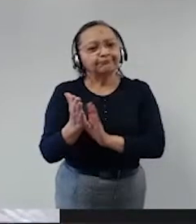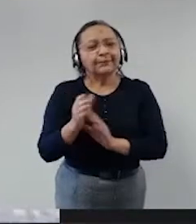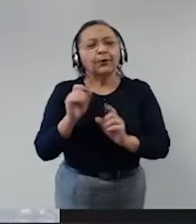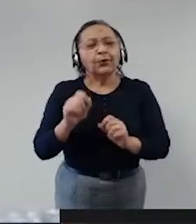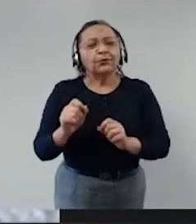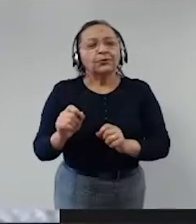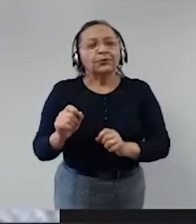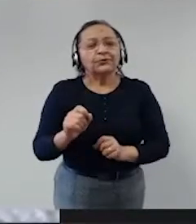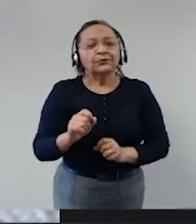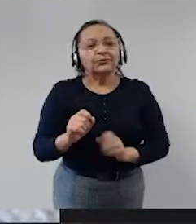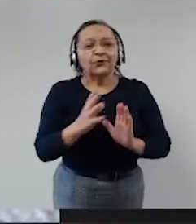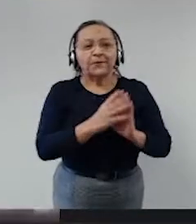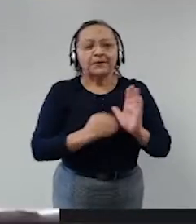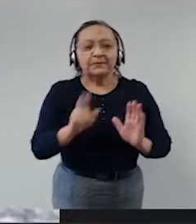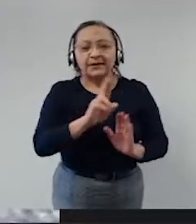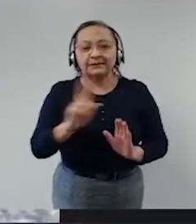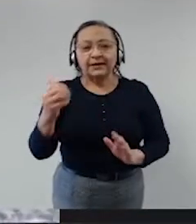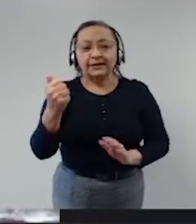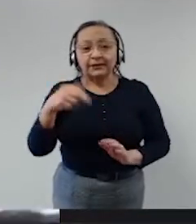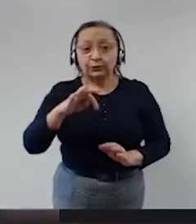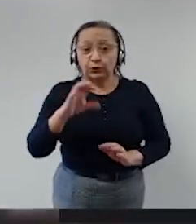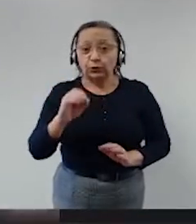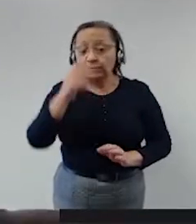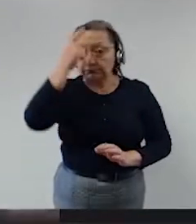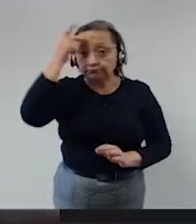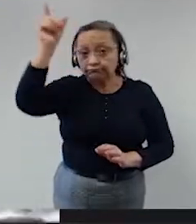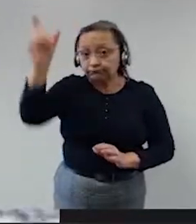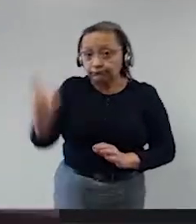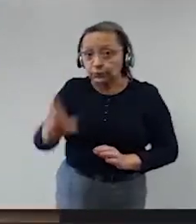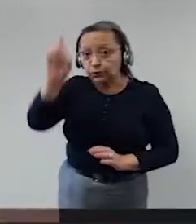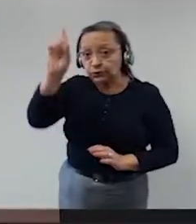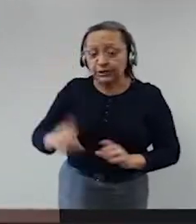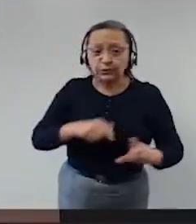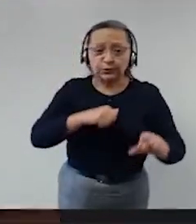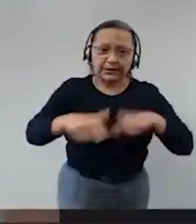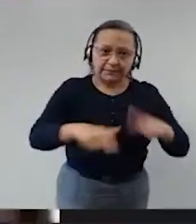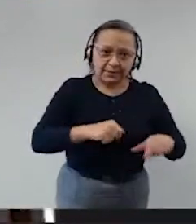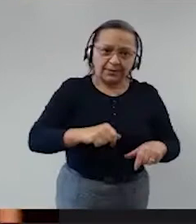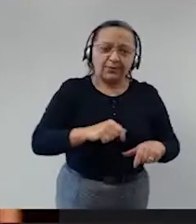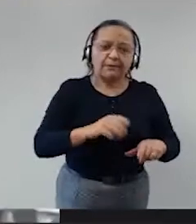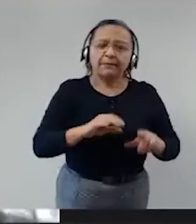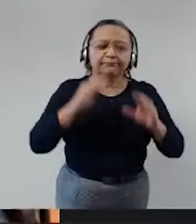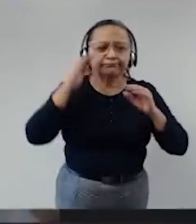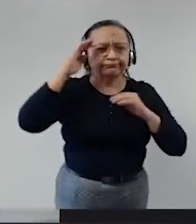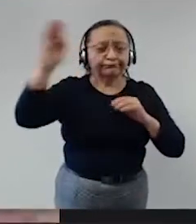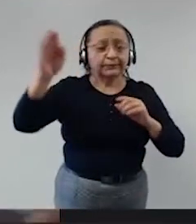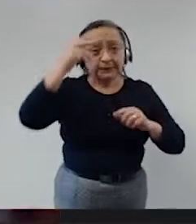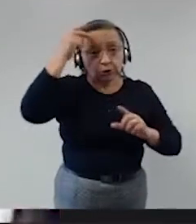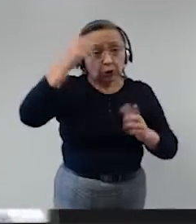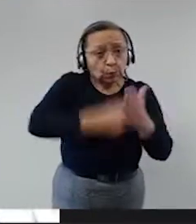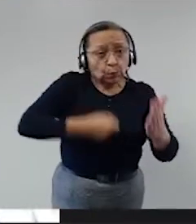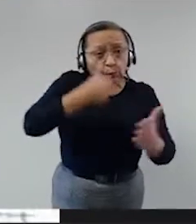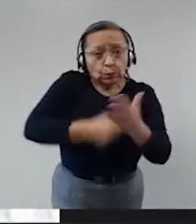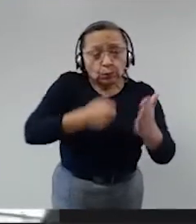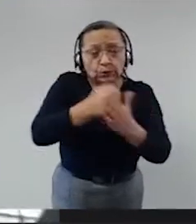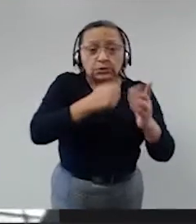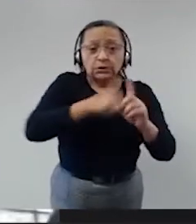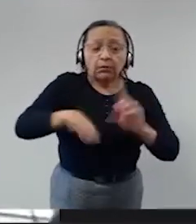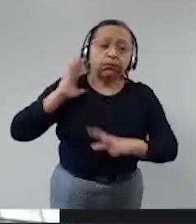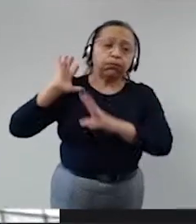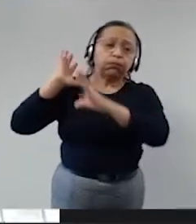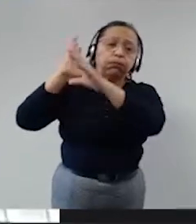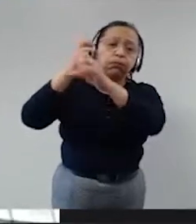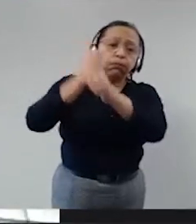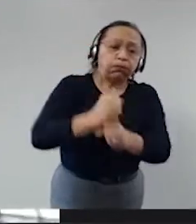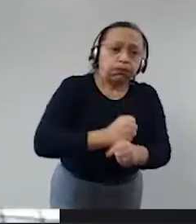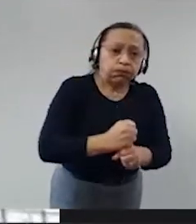Fabrício Gonçalves, os construtores do direito do trabalho, e em especial aos lutadores sociais que ao longo dos anos perderam